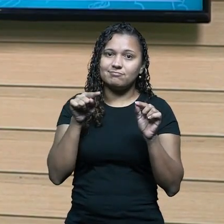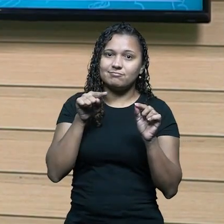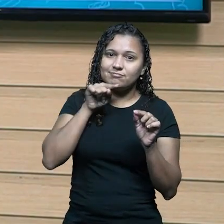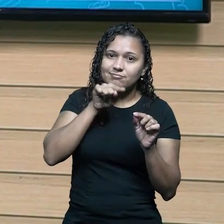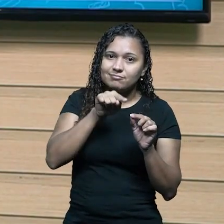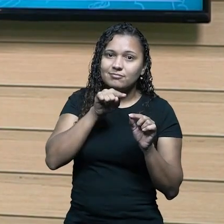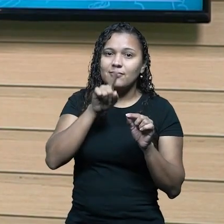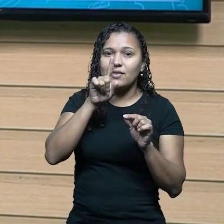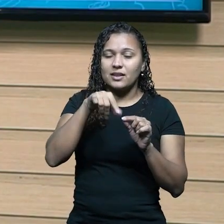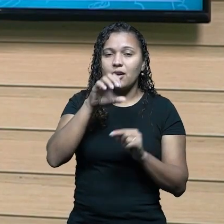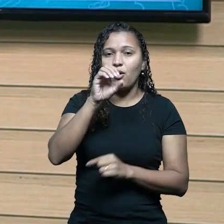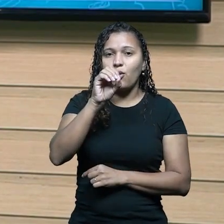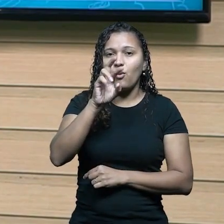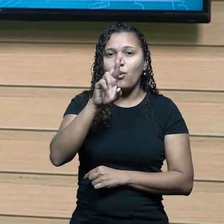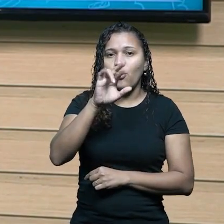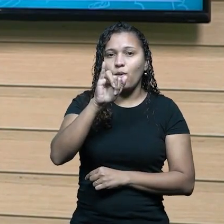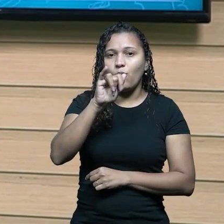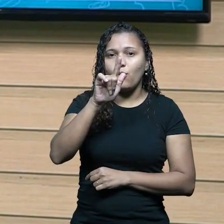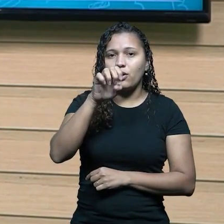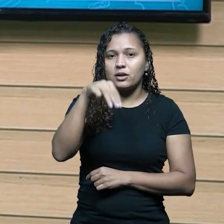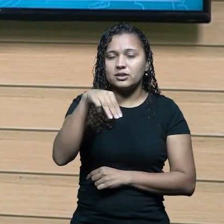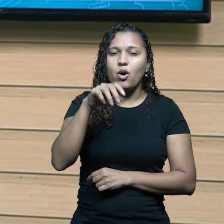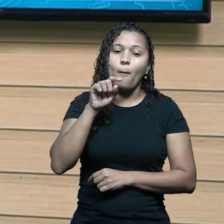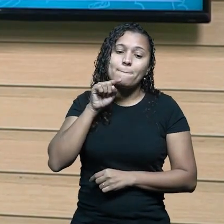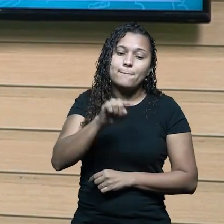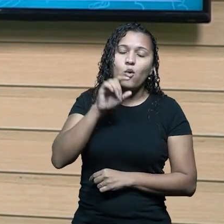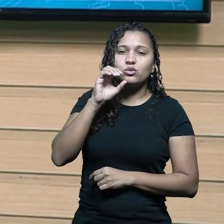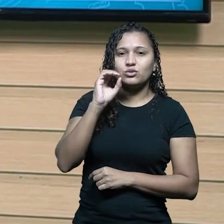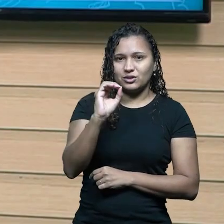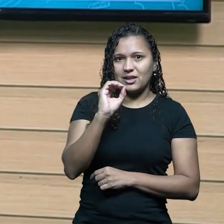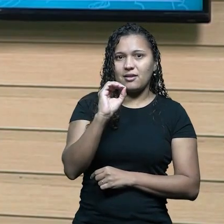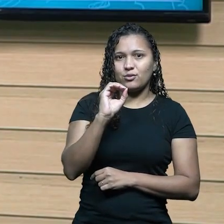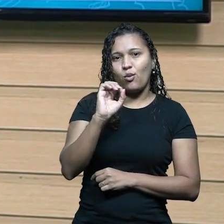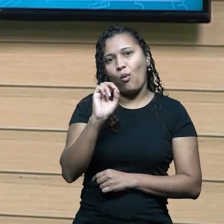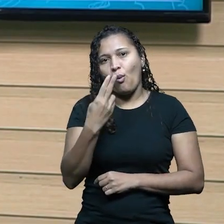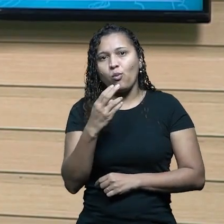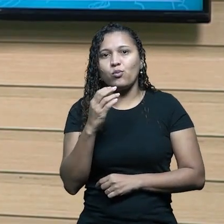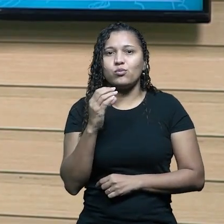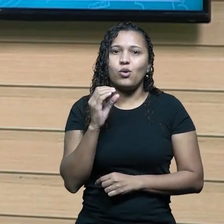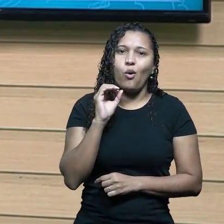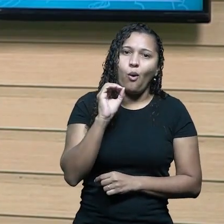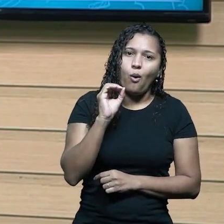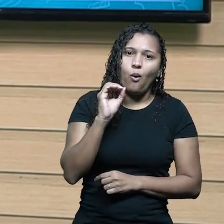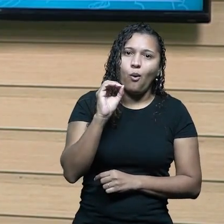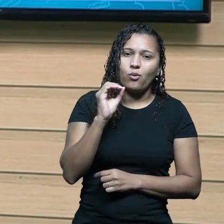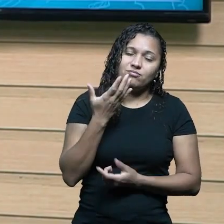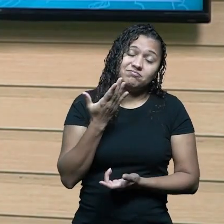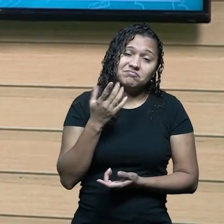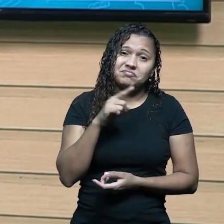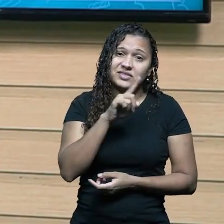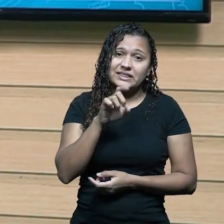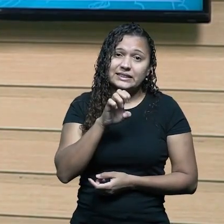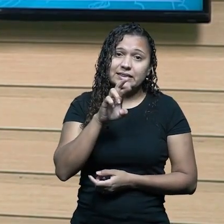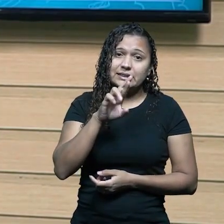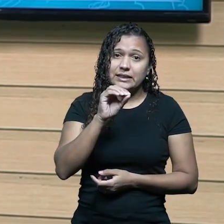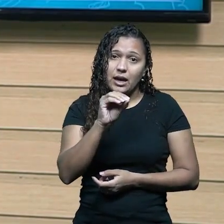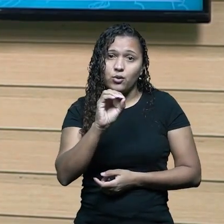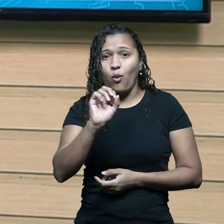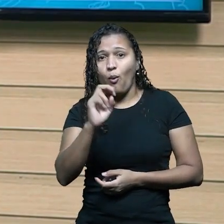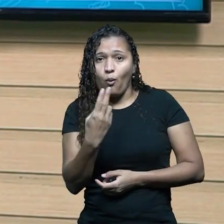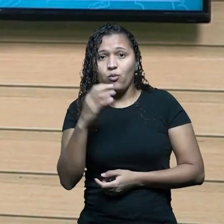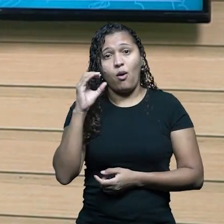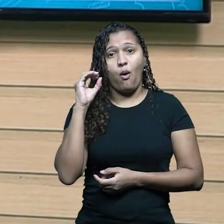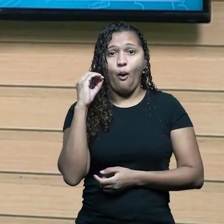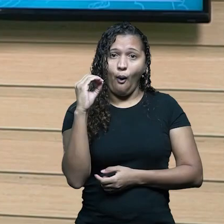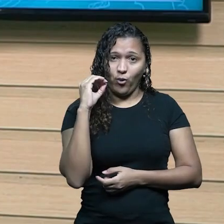aquele ali a gente chama de origem, ou ponto 0, também chamado de ponto O, mas aquele ali é a origem. Então, ponto 0, por